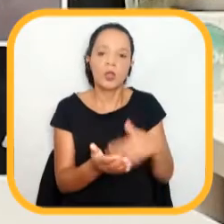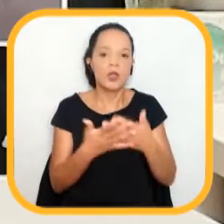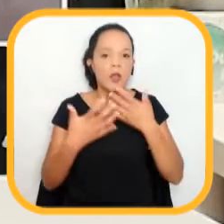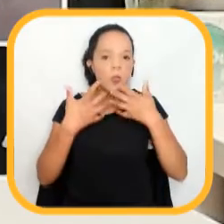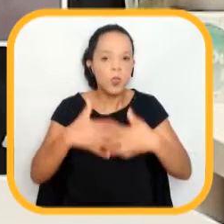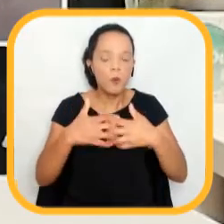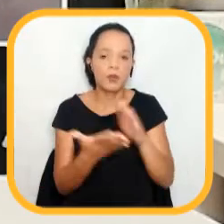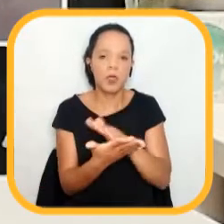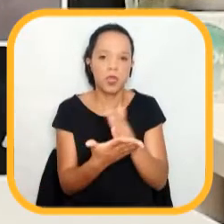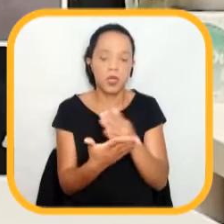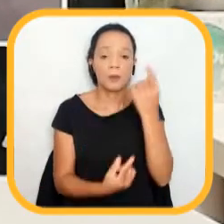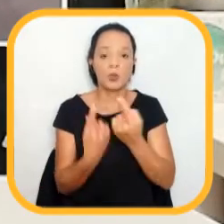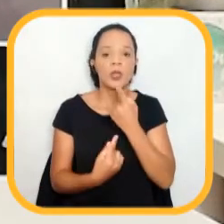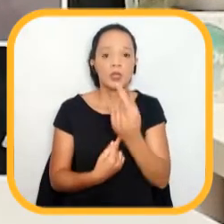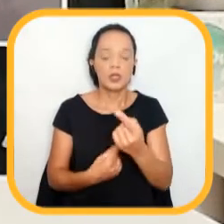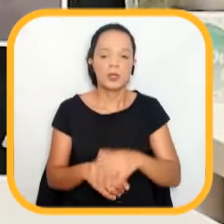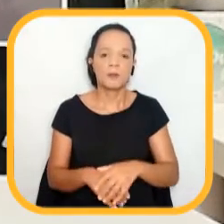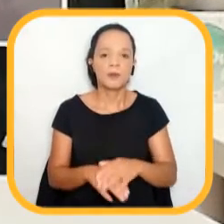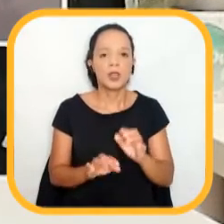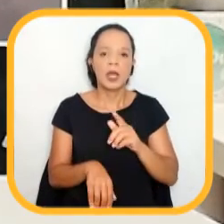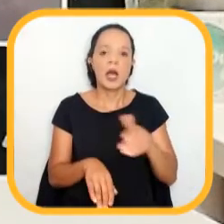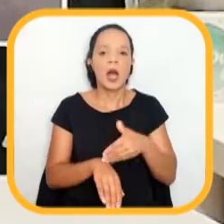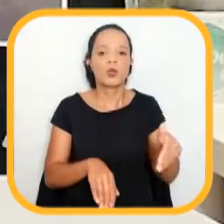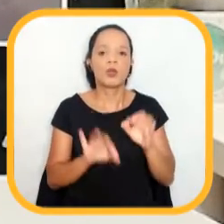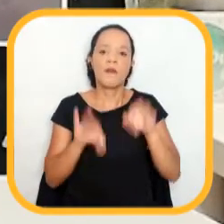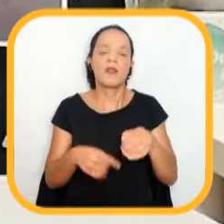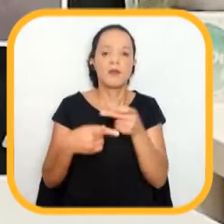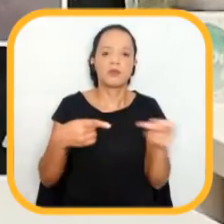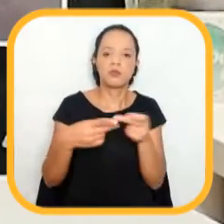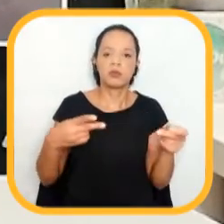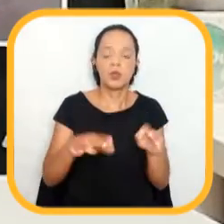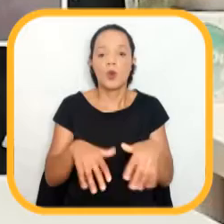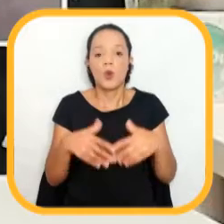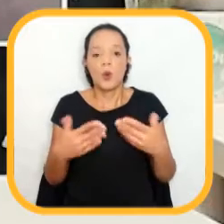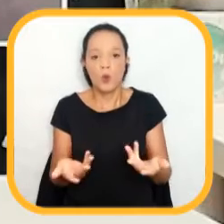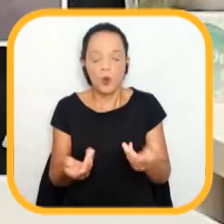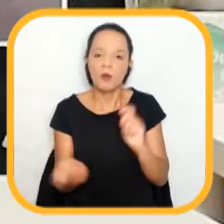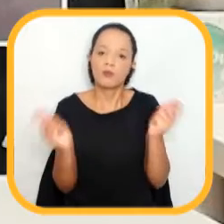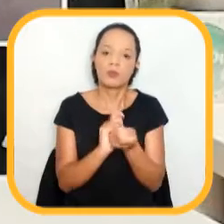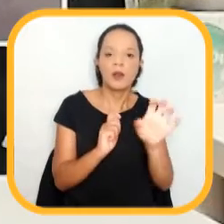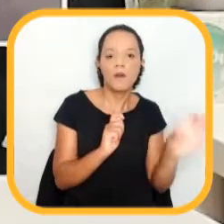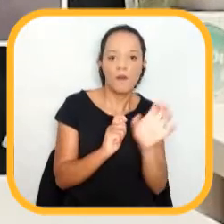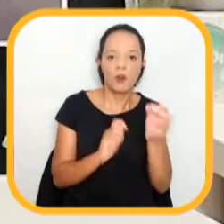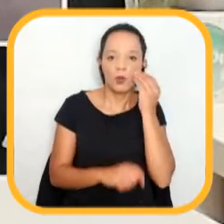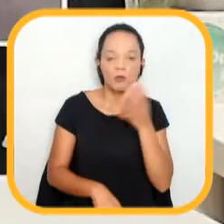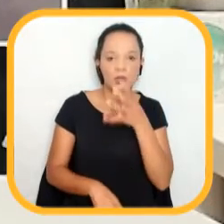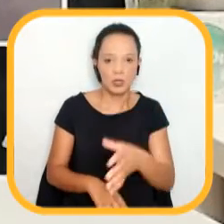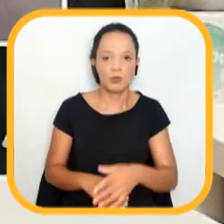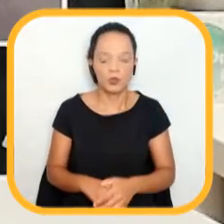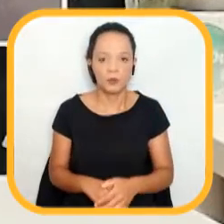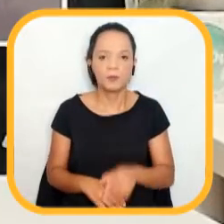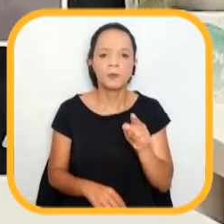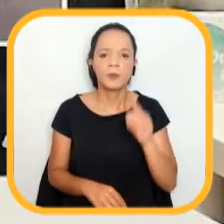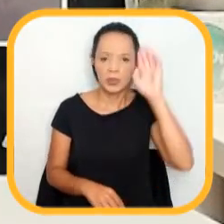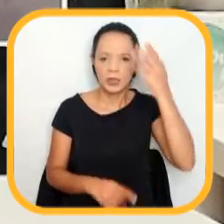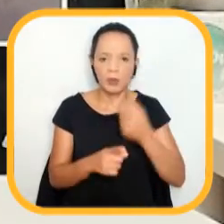são motivo de dúvida. E há quem defenda que é a hora de acabar com estas definições, ou pelo menos alterar a forma como as